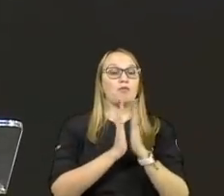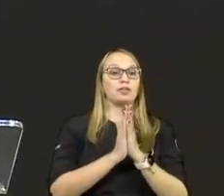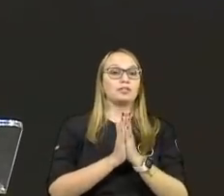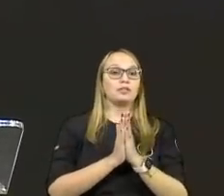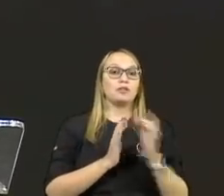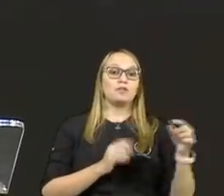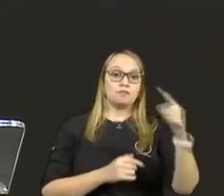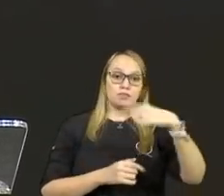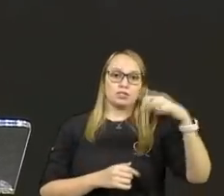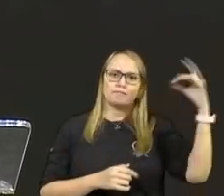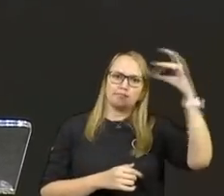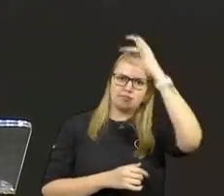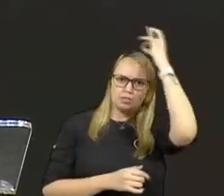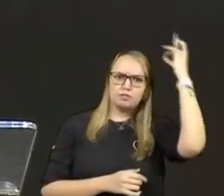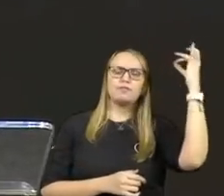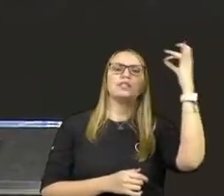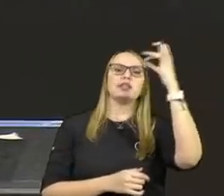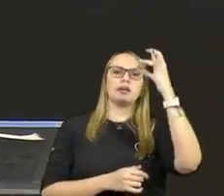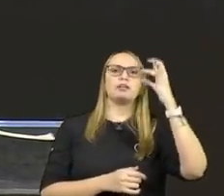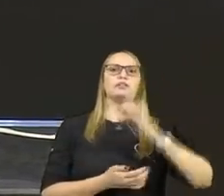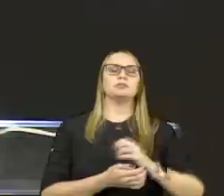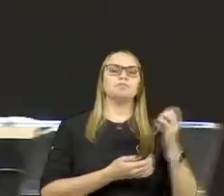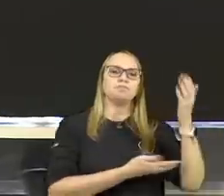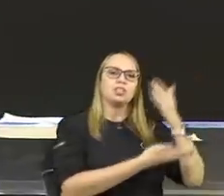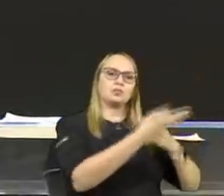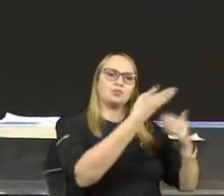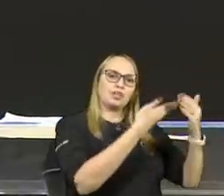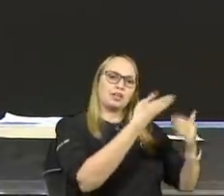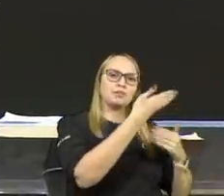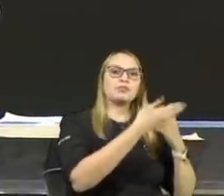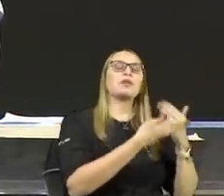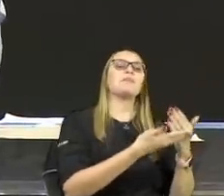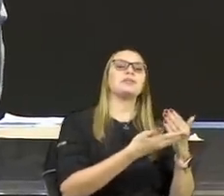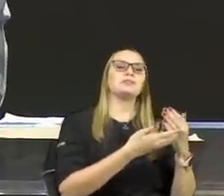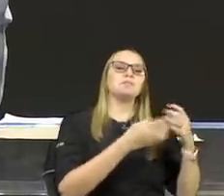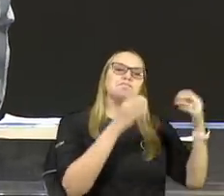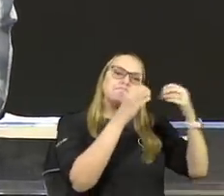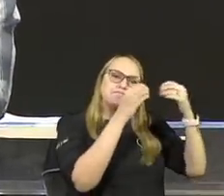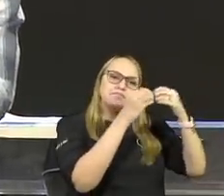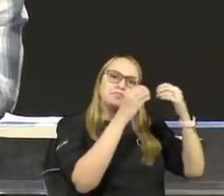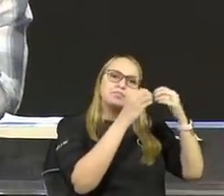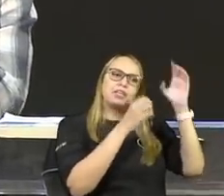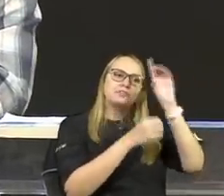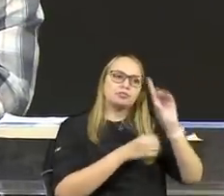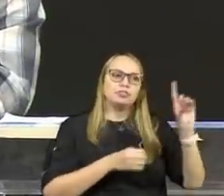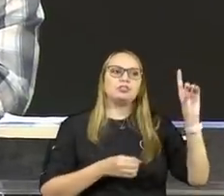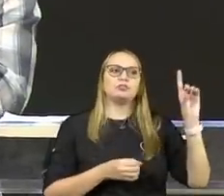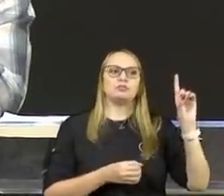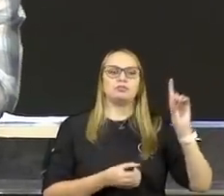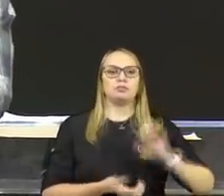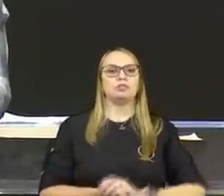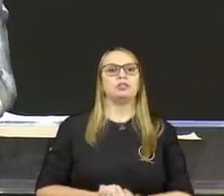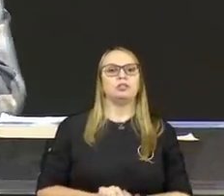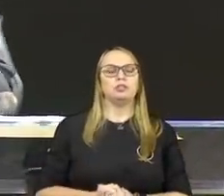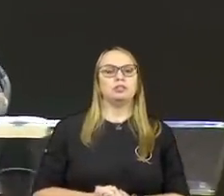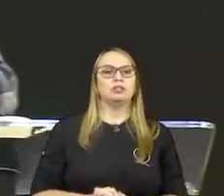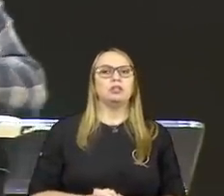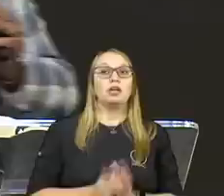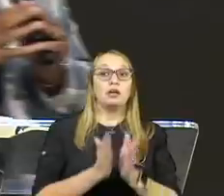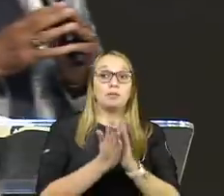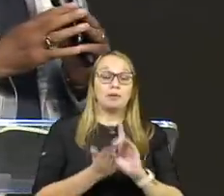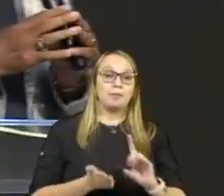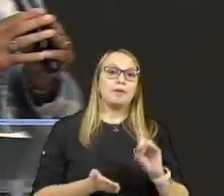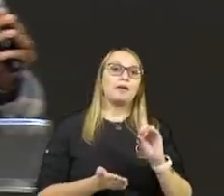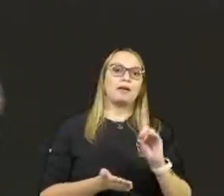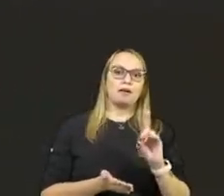é santificado pelo relacionamento de proximidade com Deus. E pela